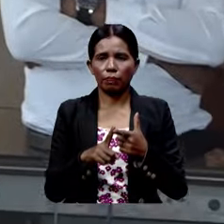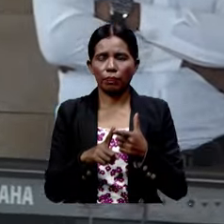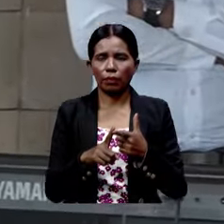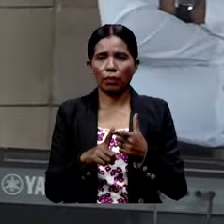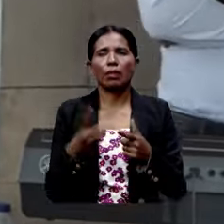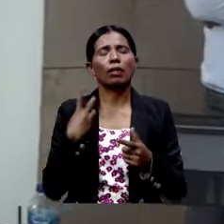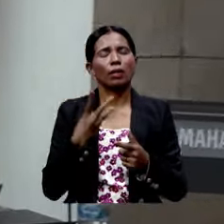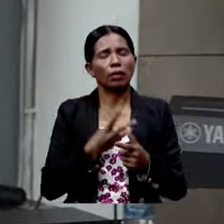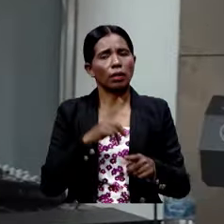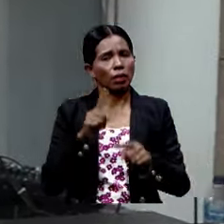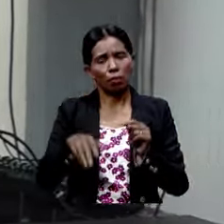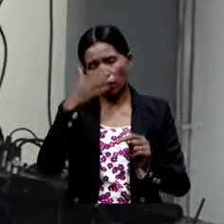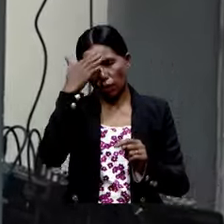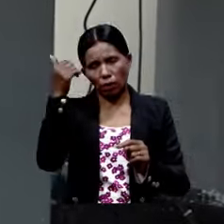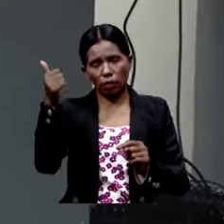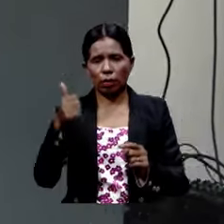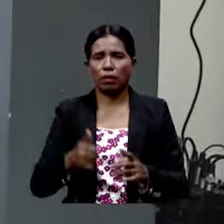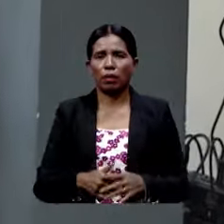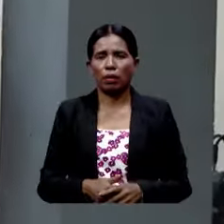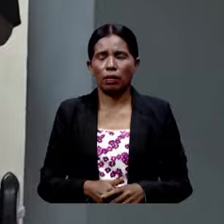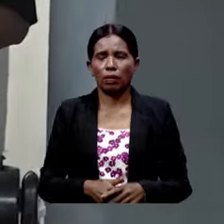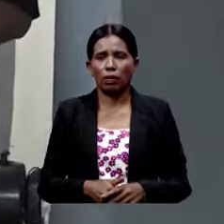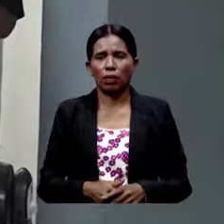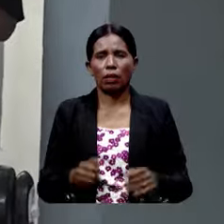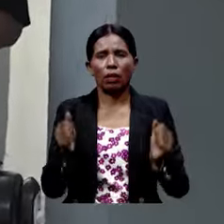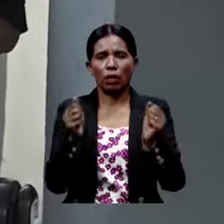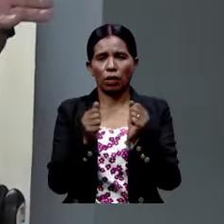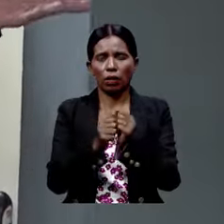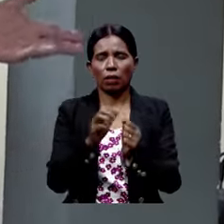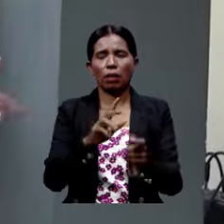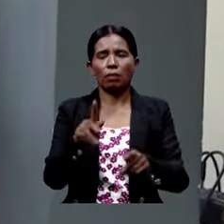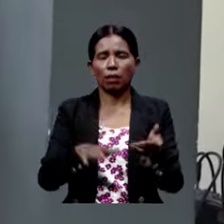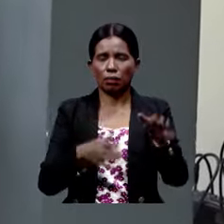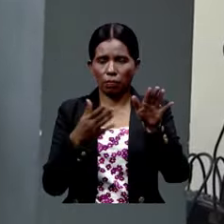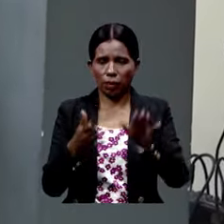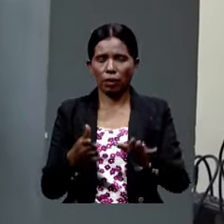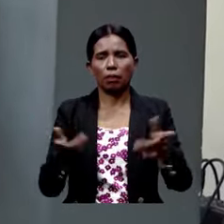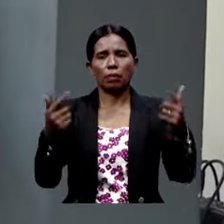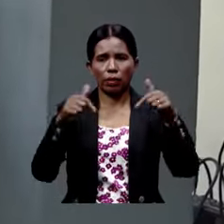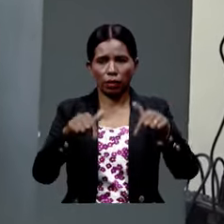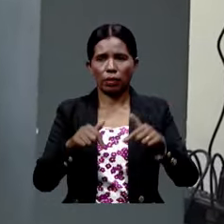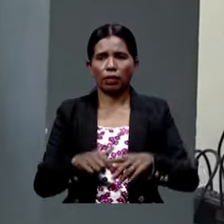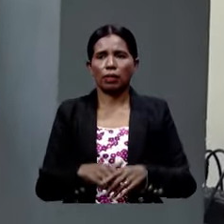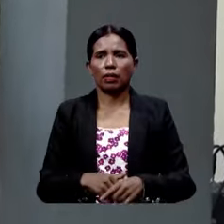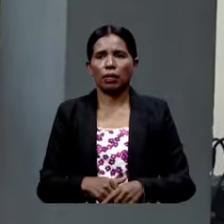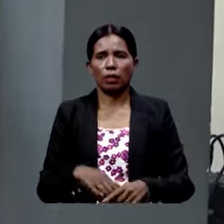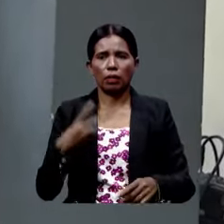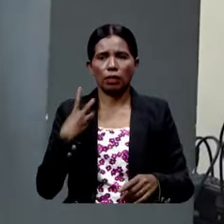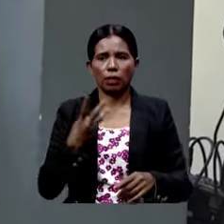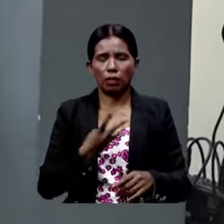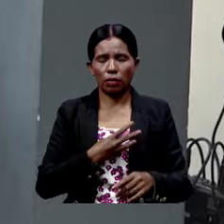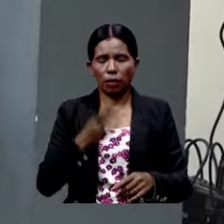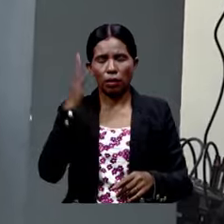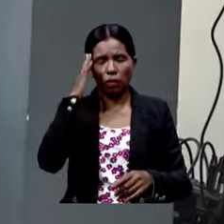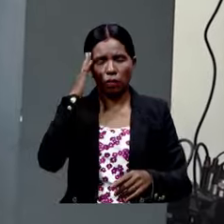e tu não vês a lua que eu tenho. Oh, minha mãe, mãe Ené, e tal a reflexão